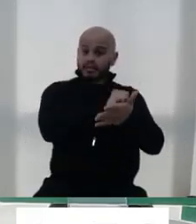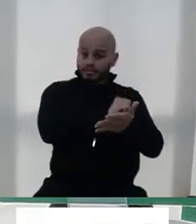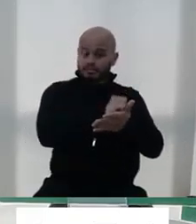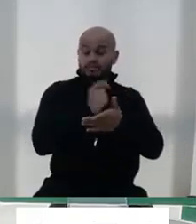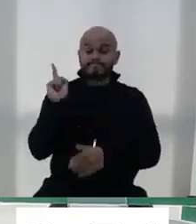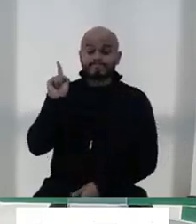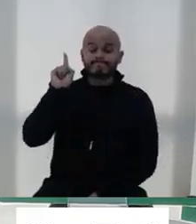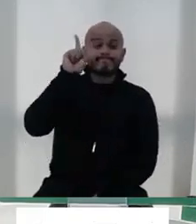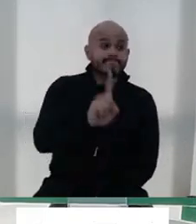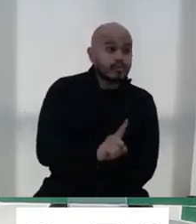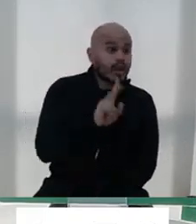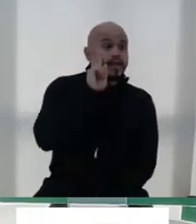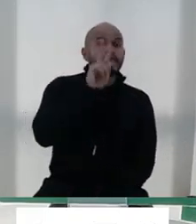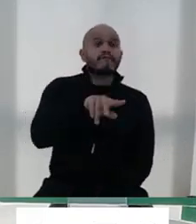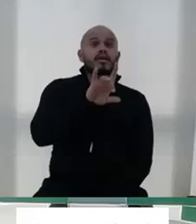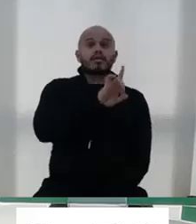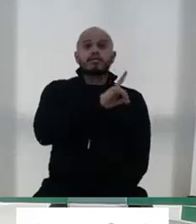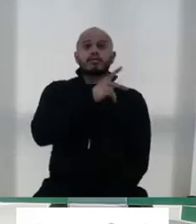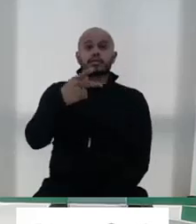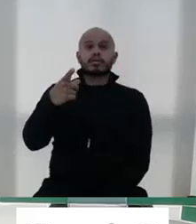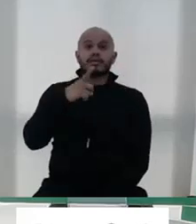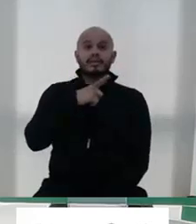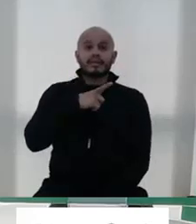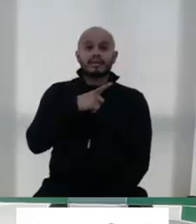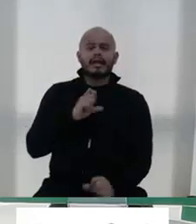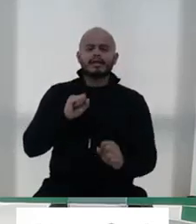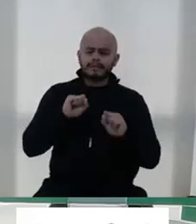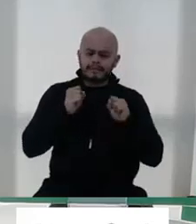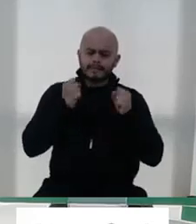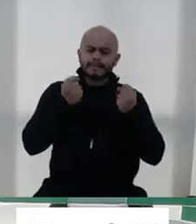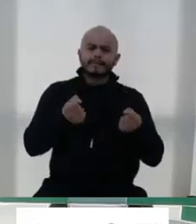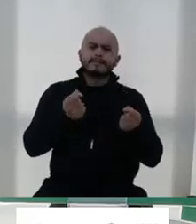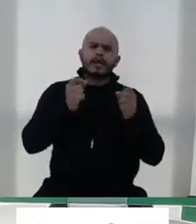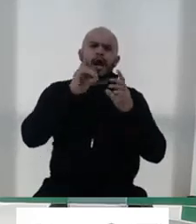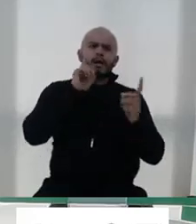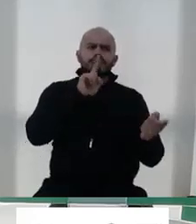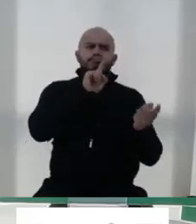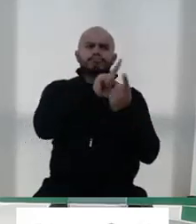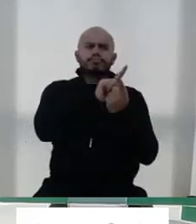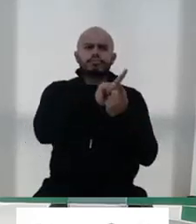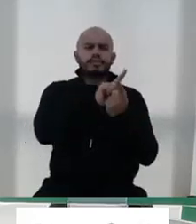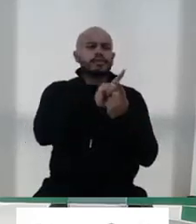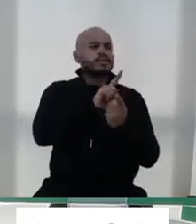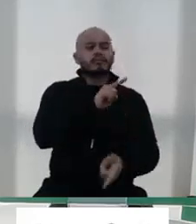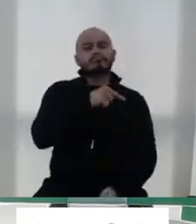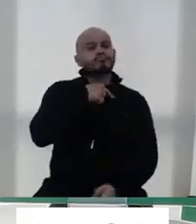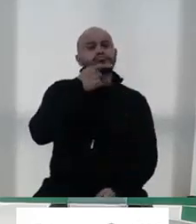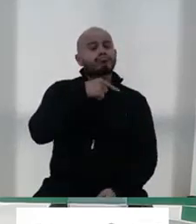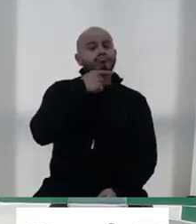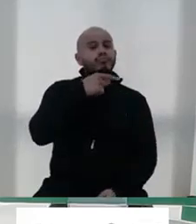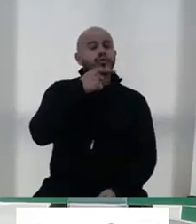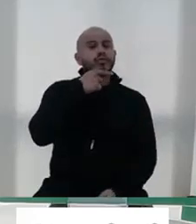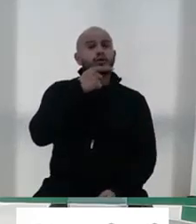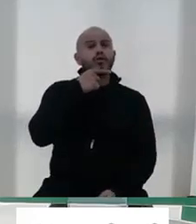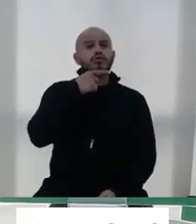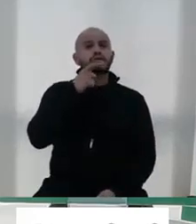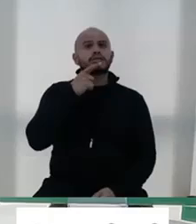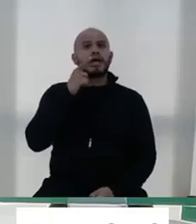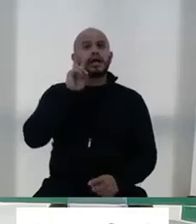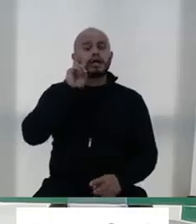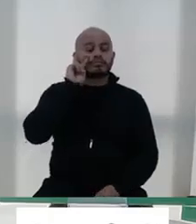unidade, ela encontra um defensor público que está ali comprometido com o plantão de atendimento individual e não vai ter condições de se